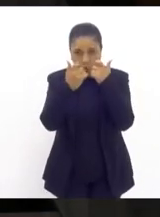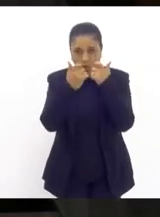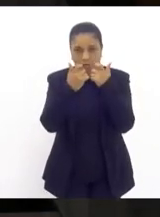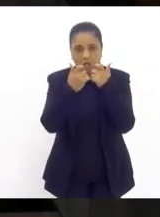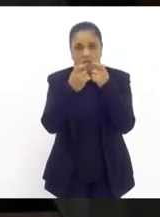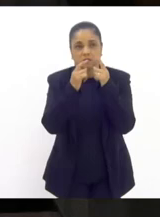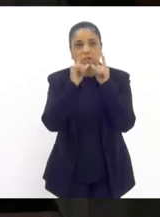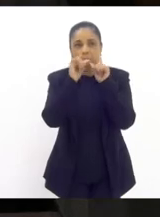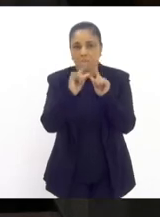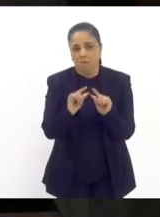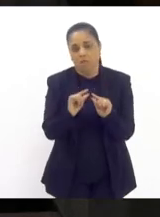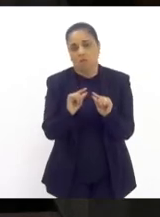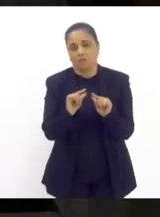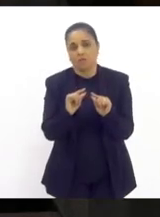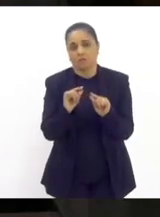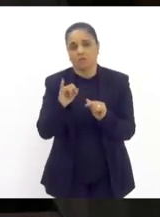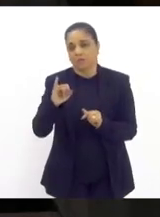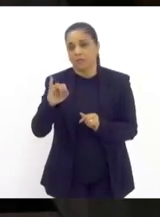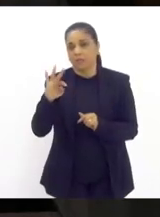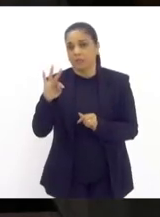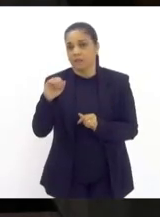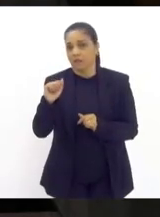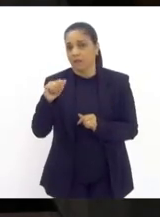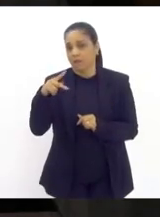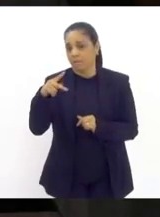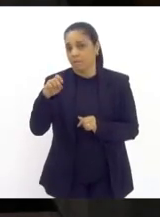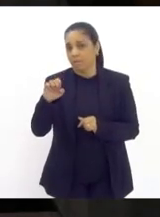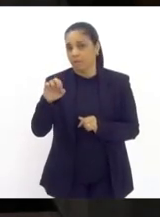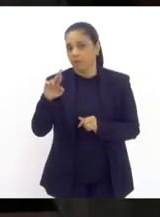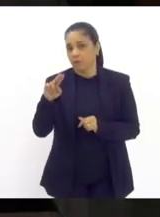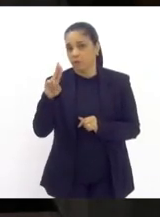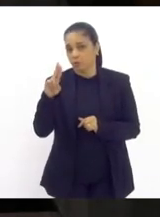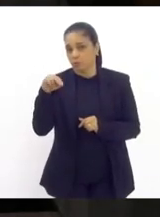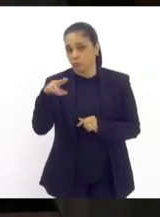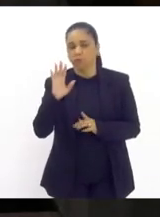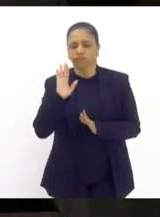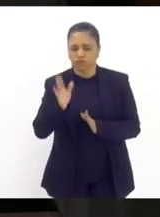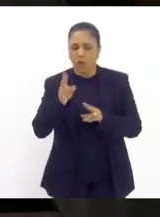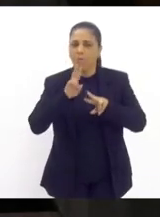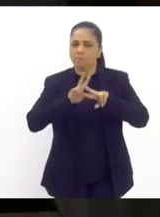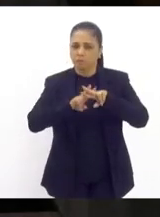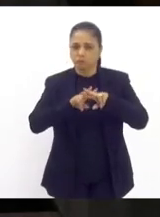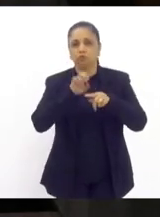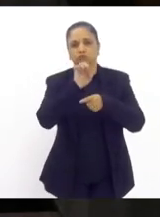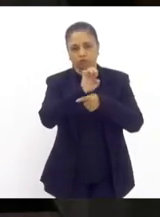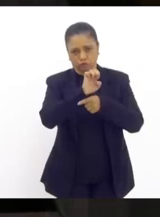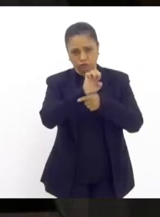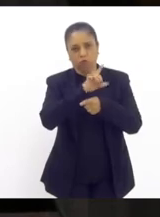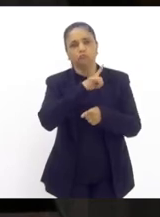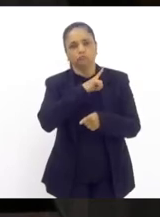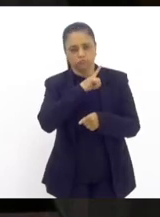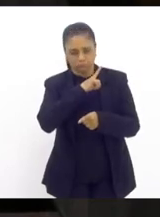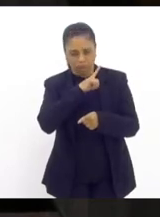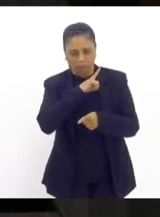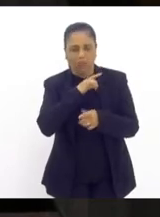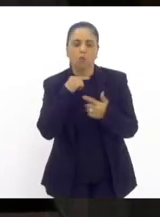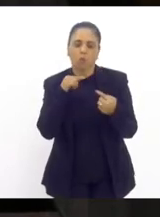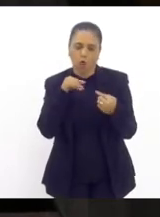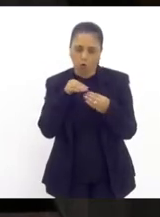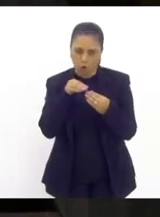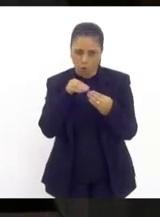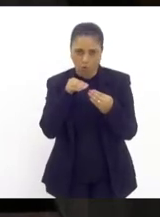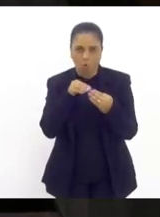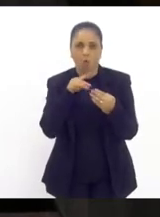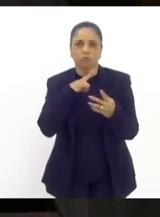né Itaperuna já tem um presídio Estadual E aí eu concordo que tenha porque ficam os presos da